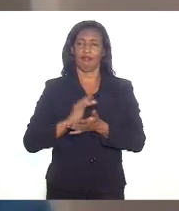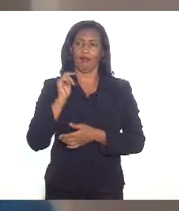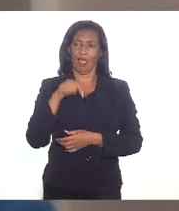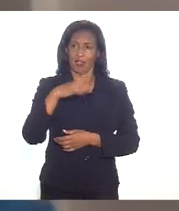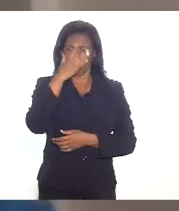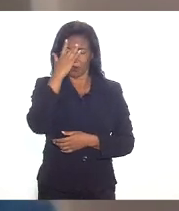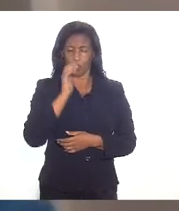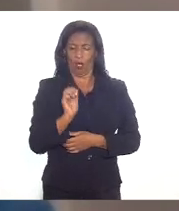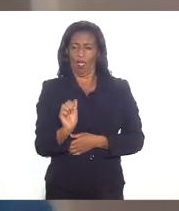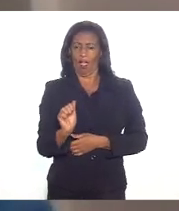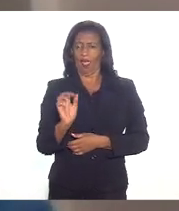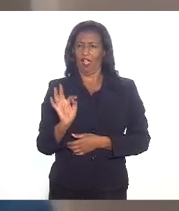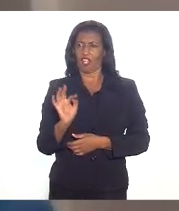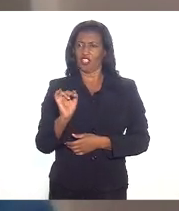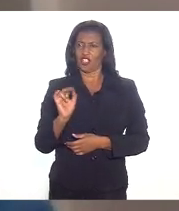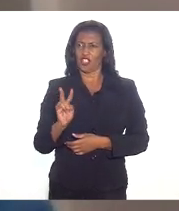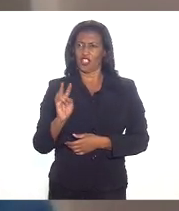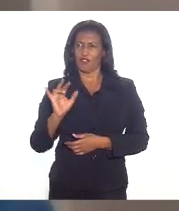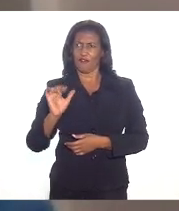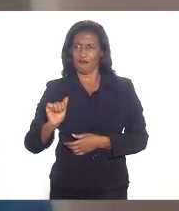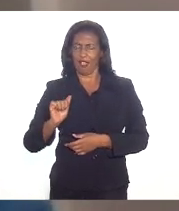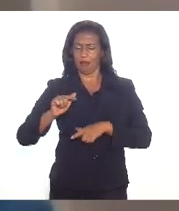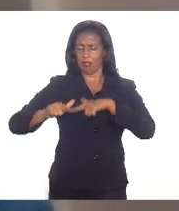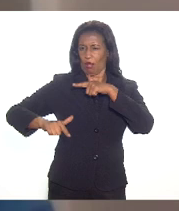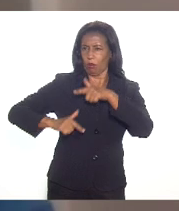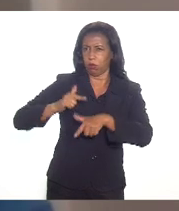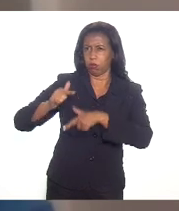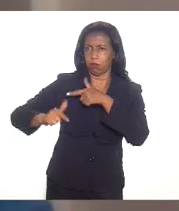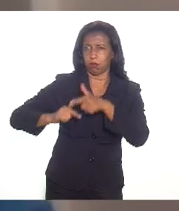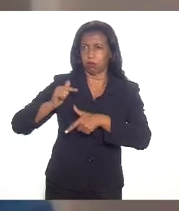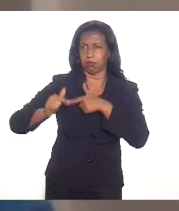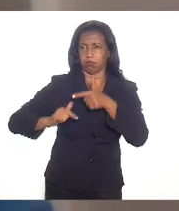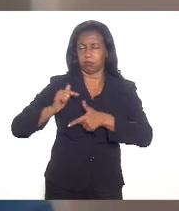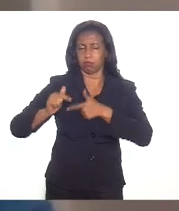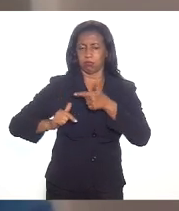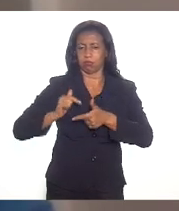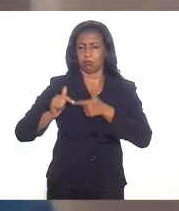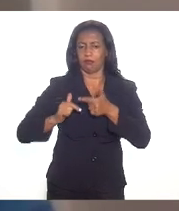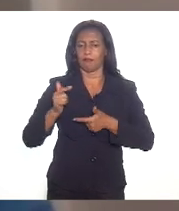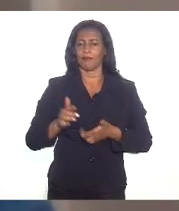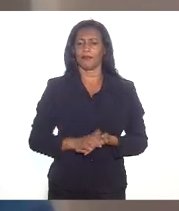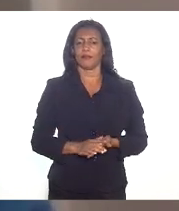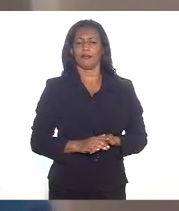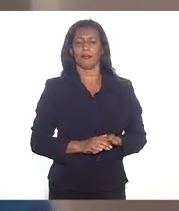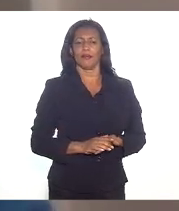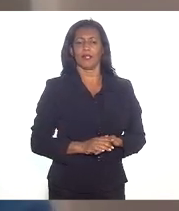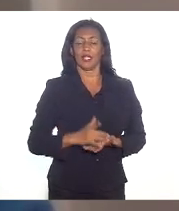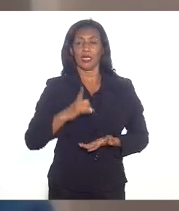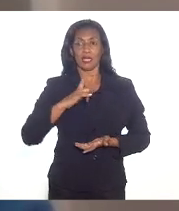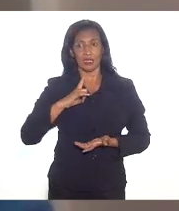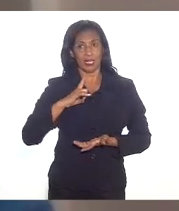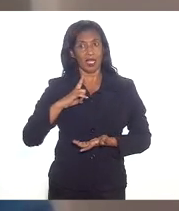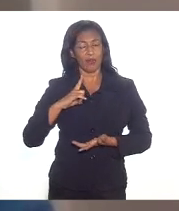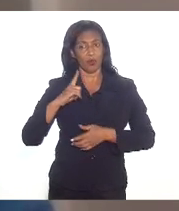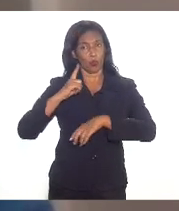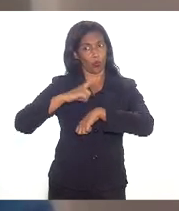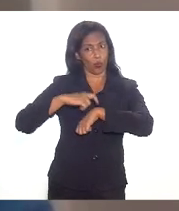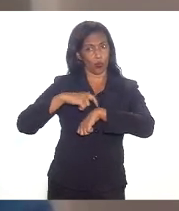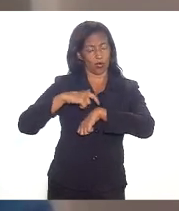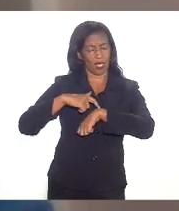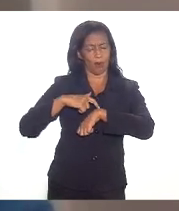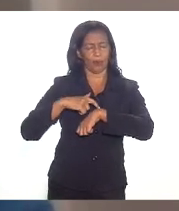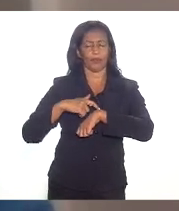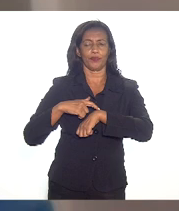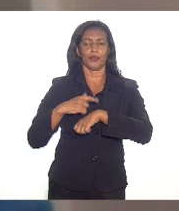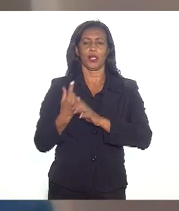e principalmente do pessoal do Executivo, né? Basicamente. Né? Teve uma época que o nosso Tribunal de Contas